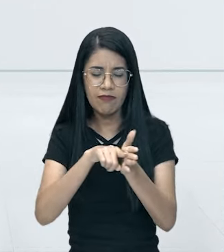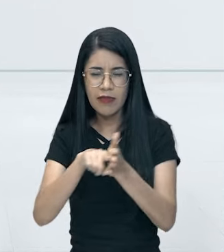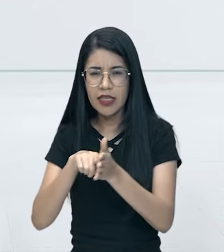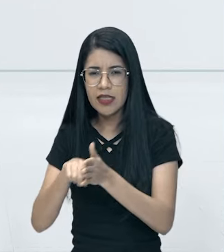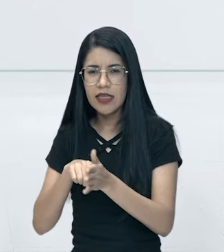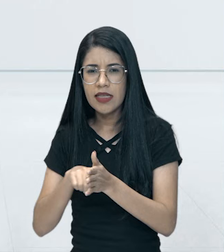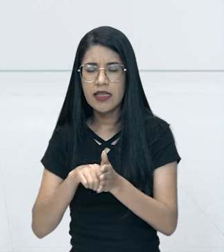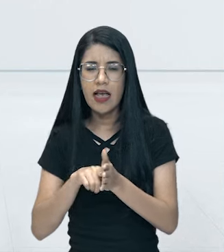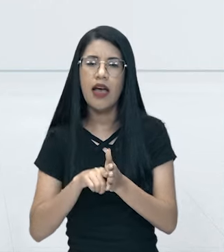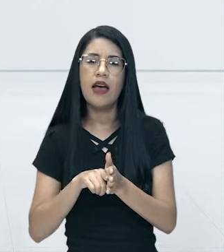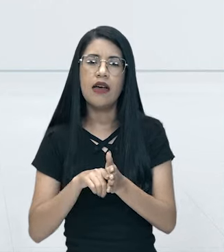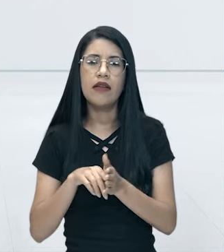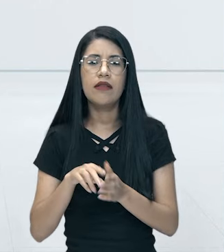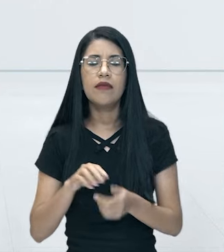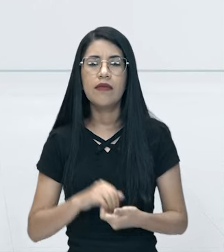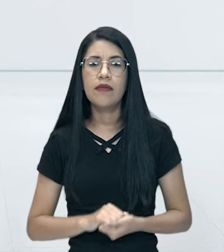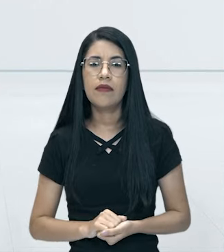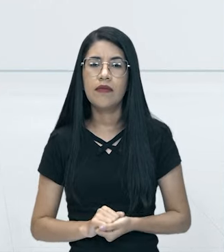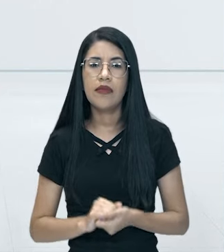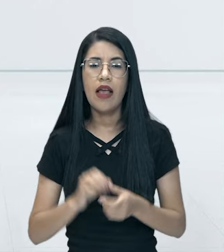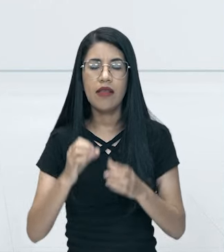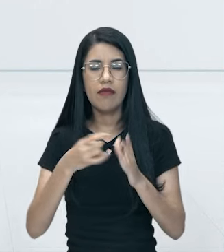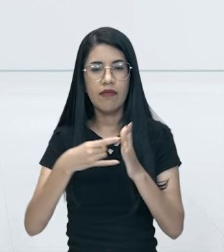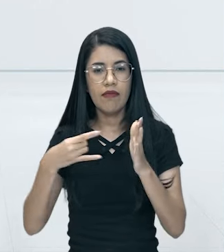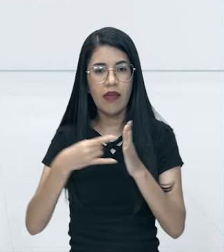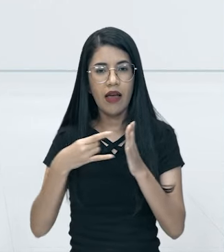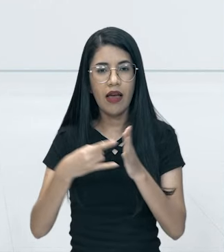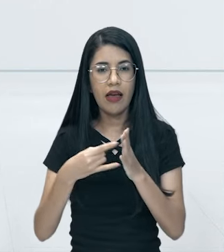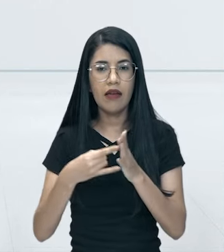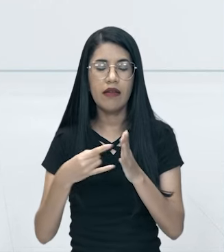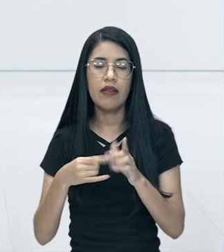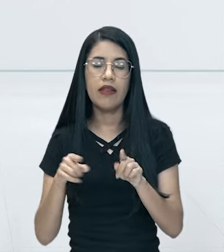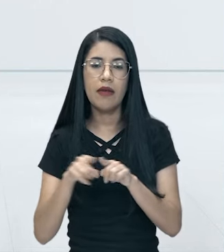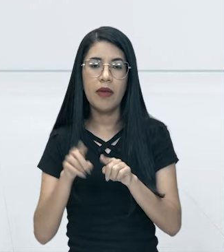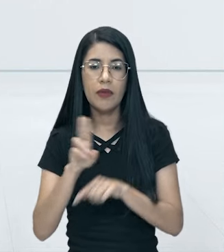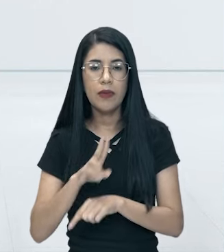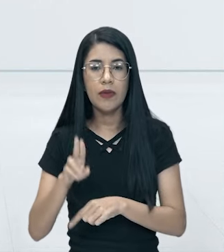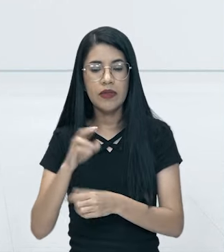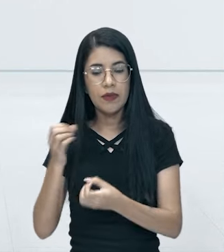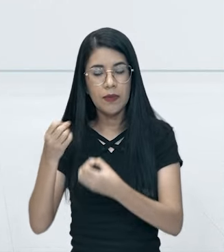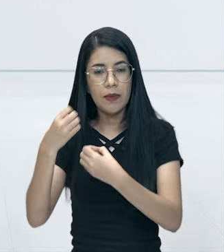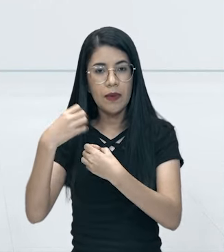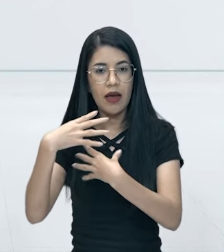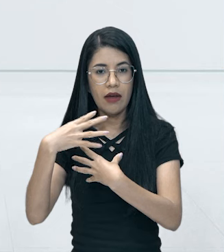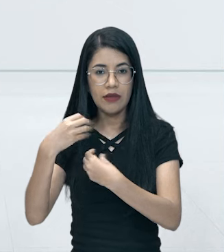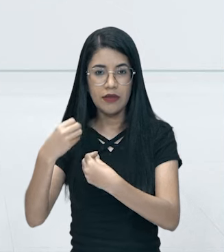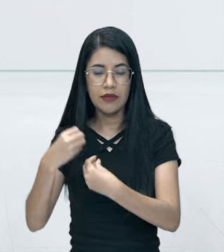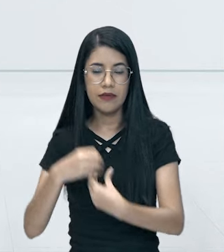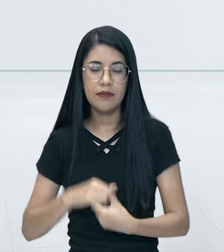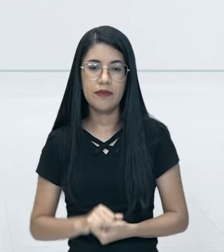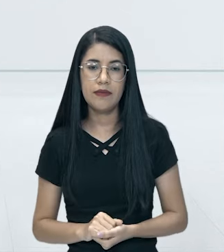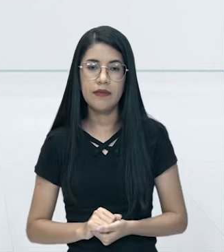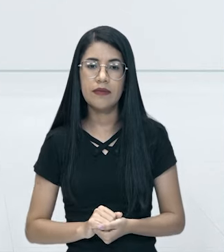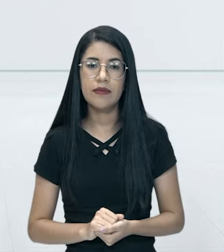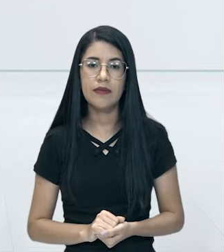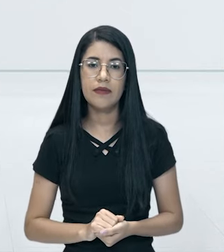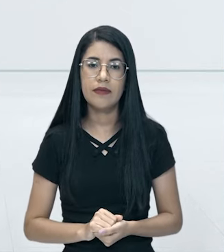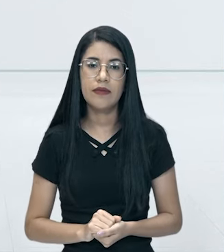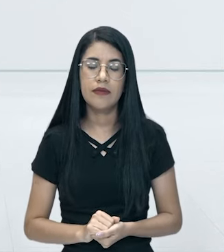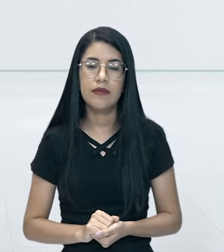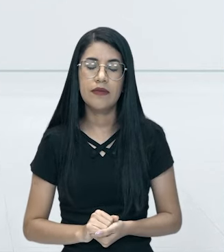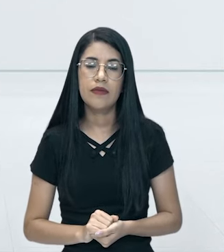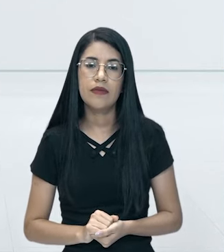essas ondas eletromagnéticas envolvidas com a radiação. Quando se fala, principalmente